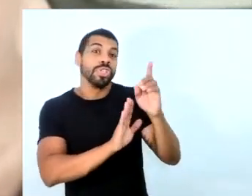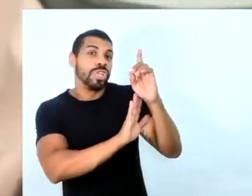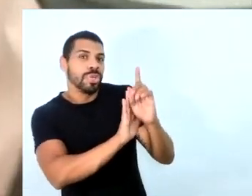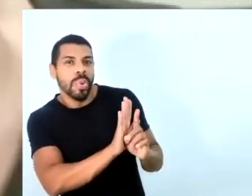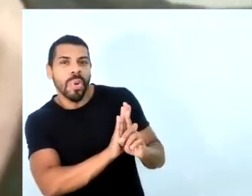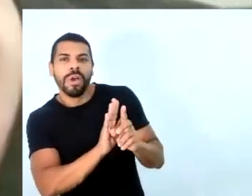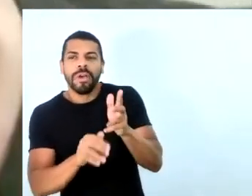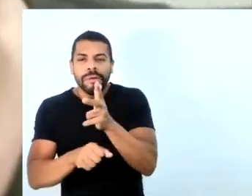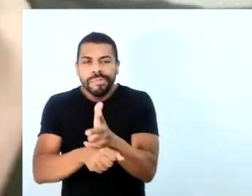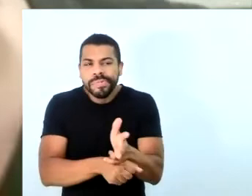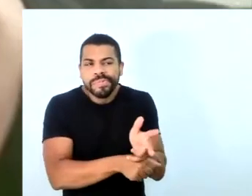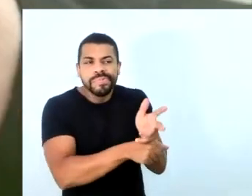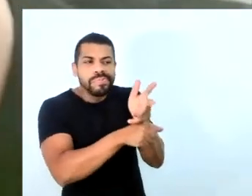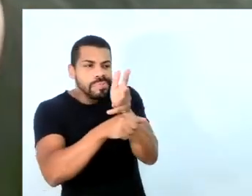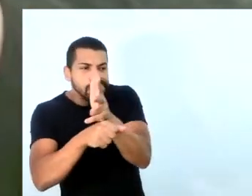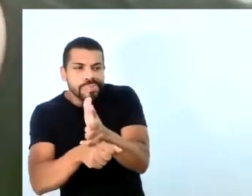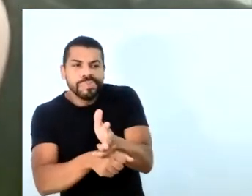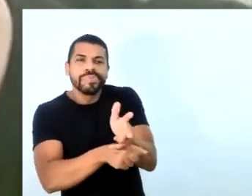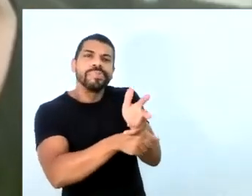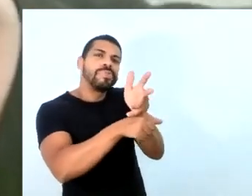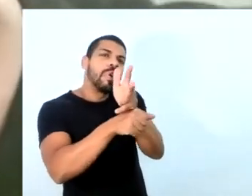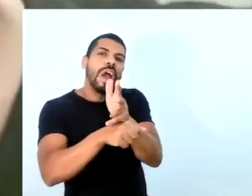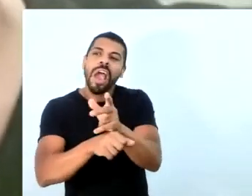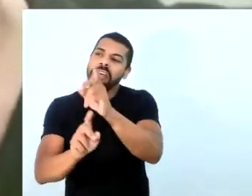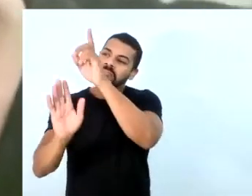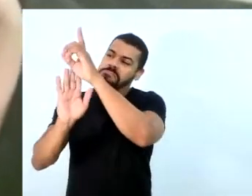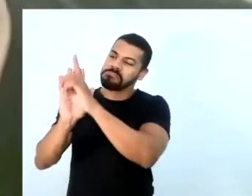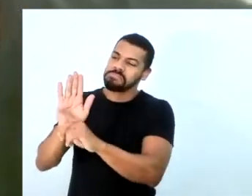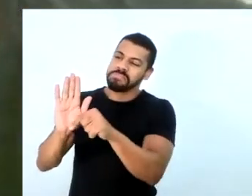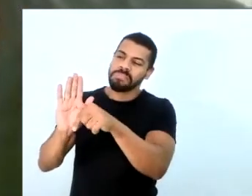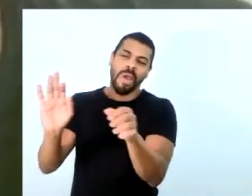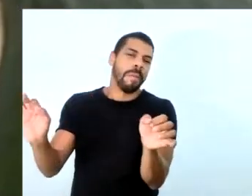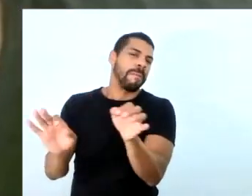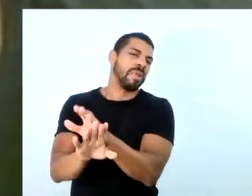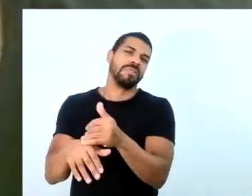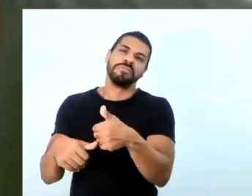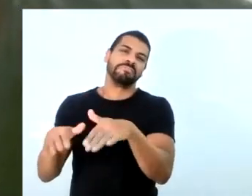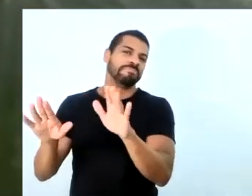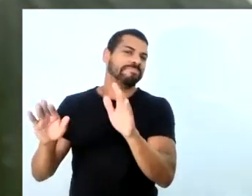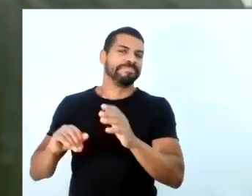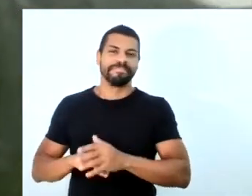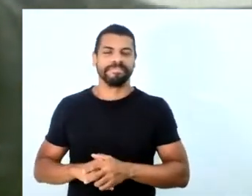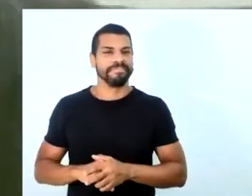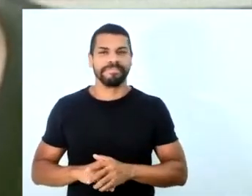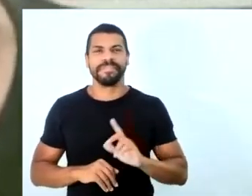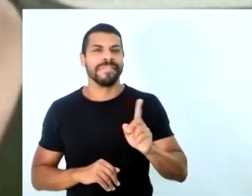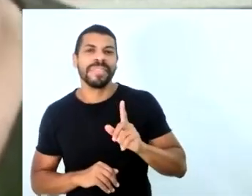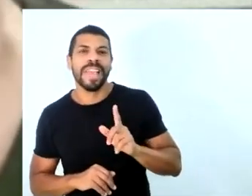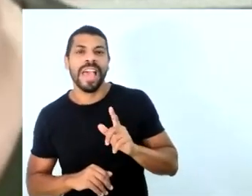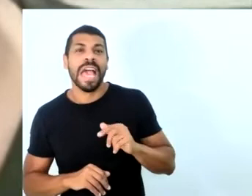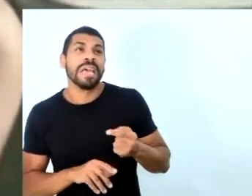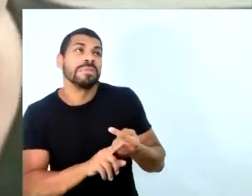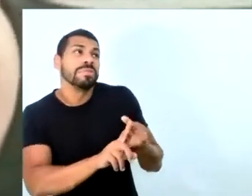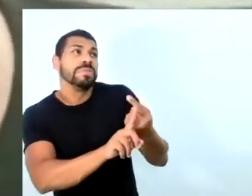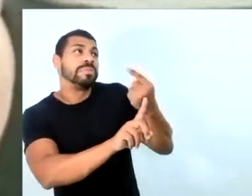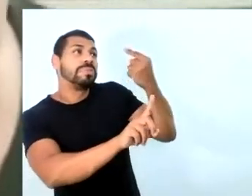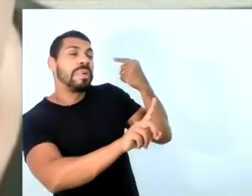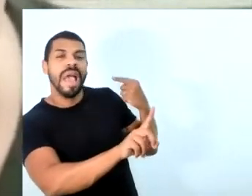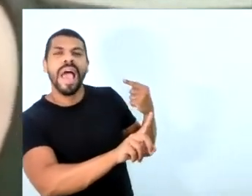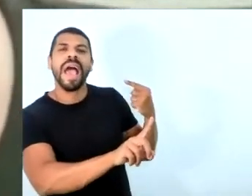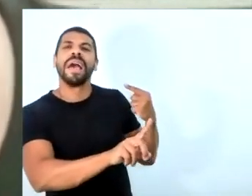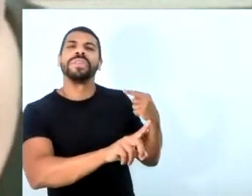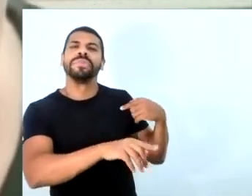virou diretor. Normalmente, quando chega no status de diretor, fala assim, agora não se interessa mais por fazer aquilo que fazia